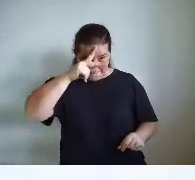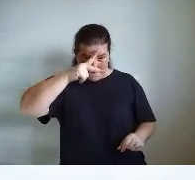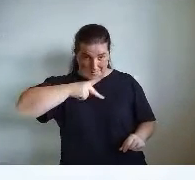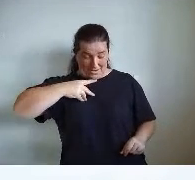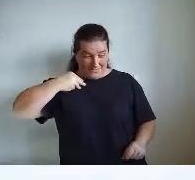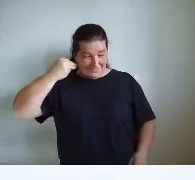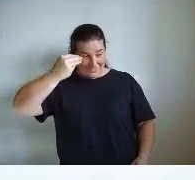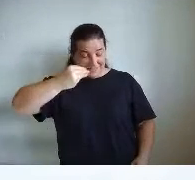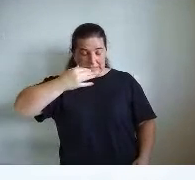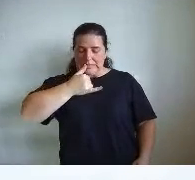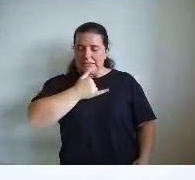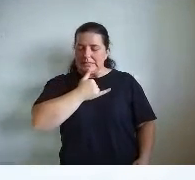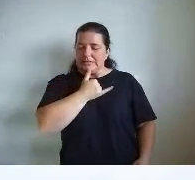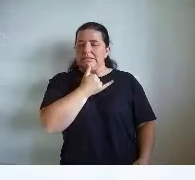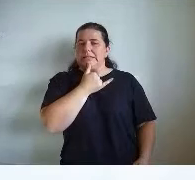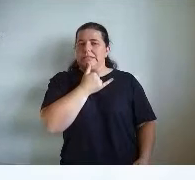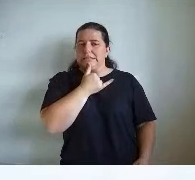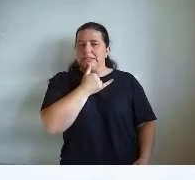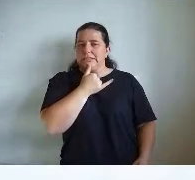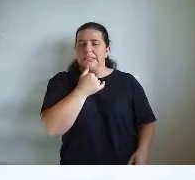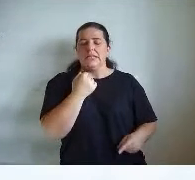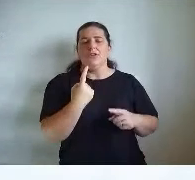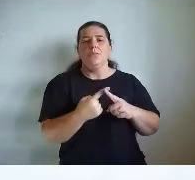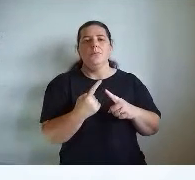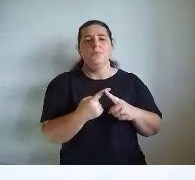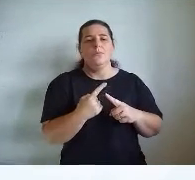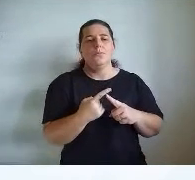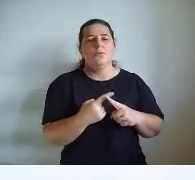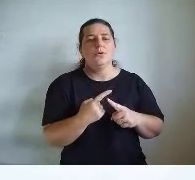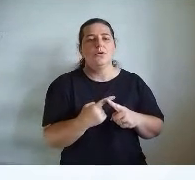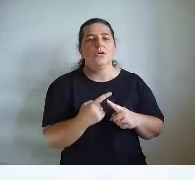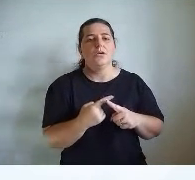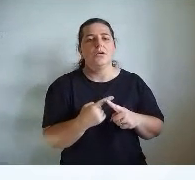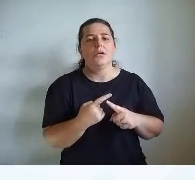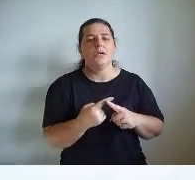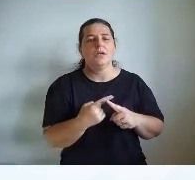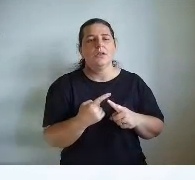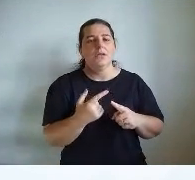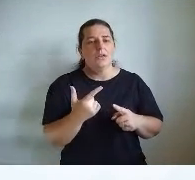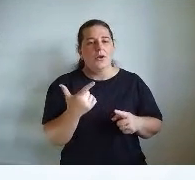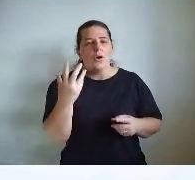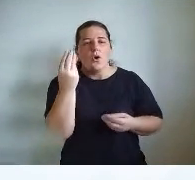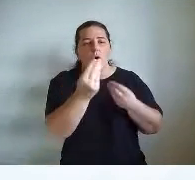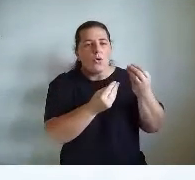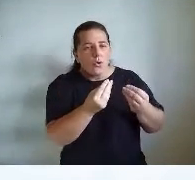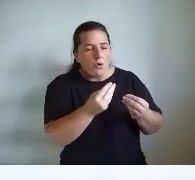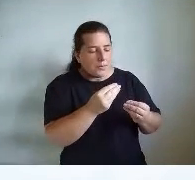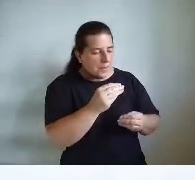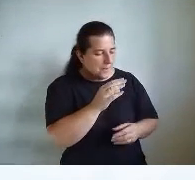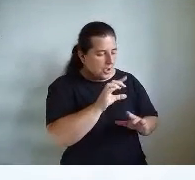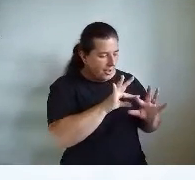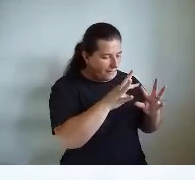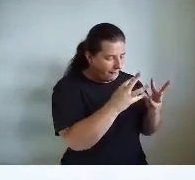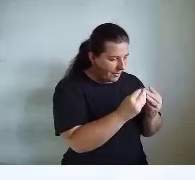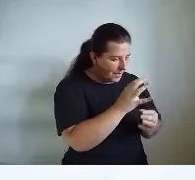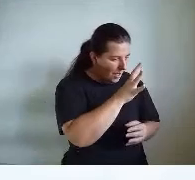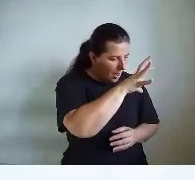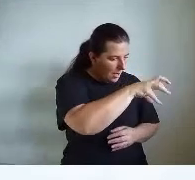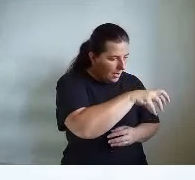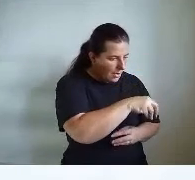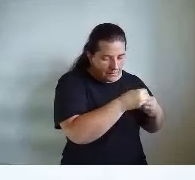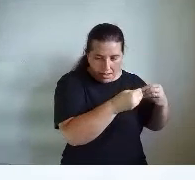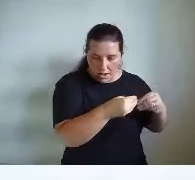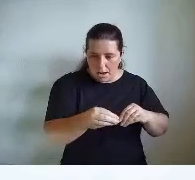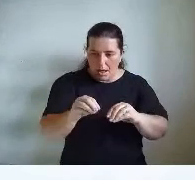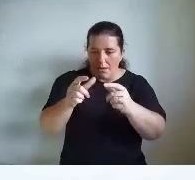muito triste mesmo, e ao mesmo tempo também, assim, de conseguir tirá-los, né, daquela condição e com o